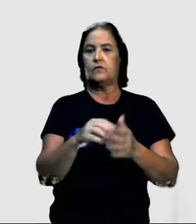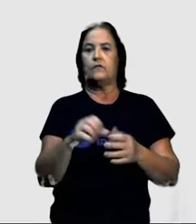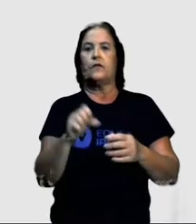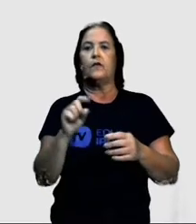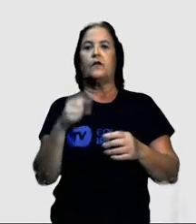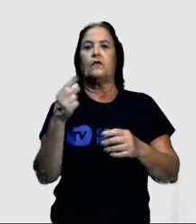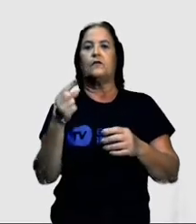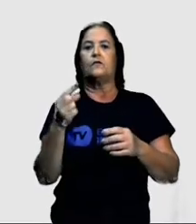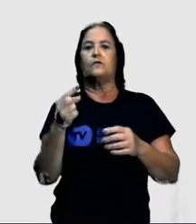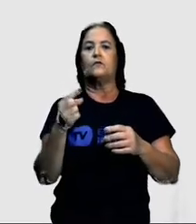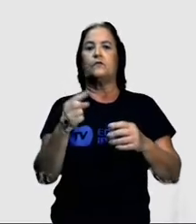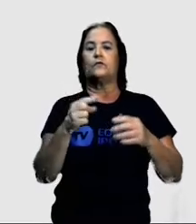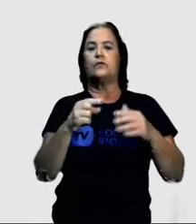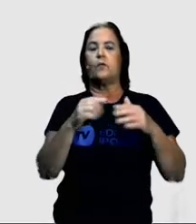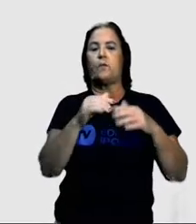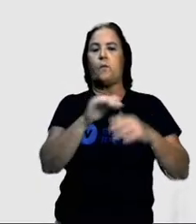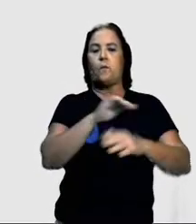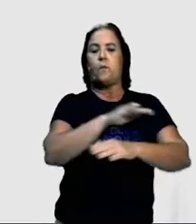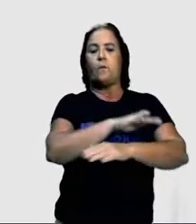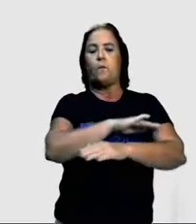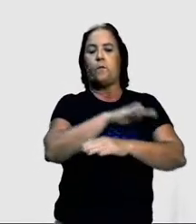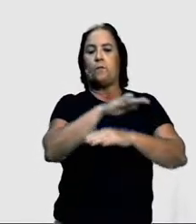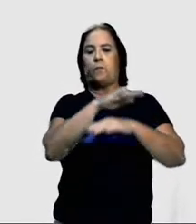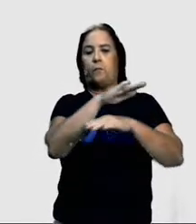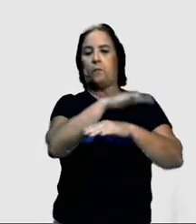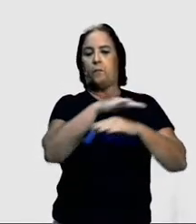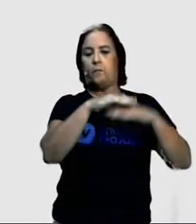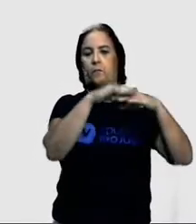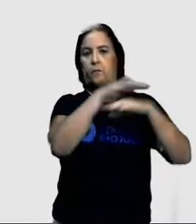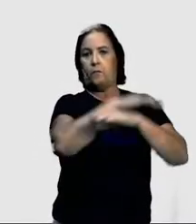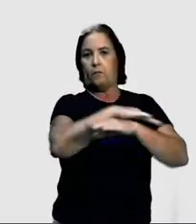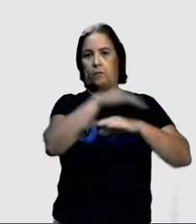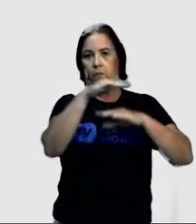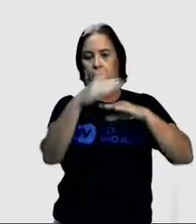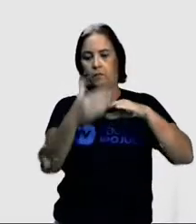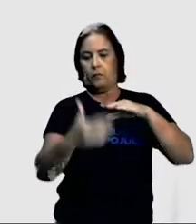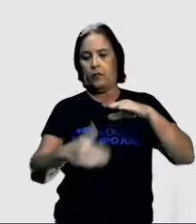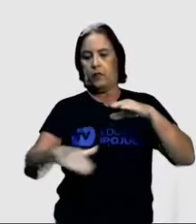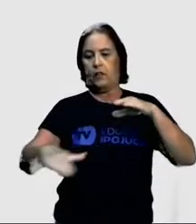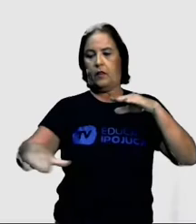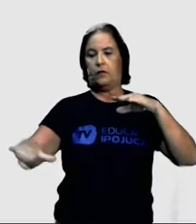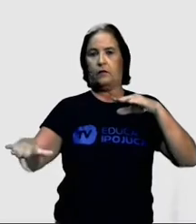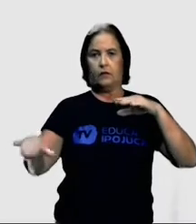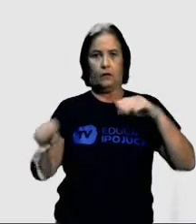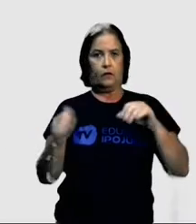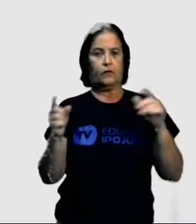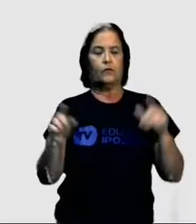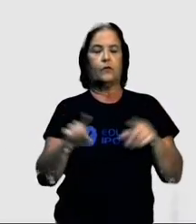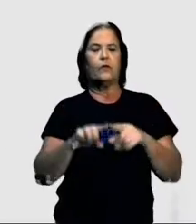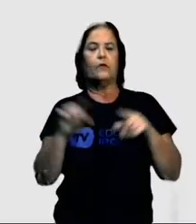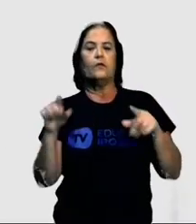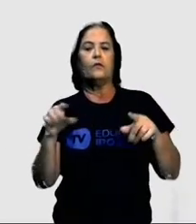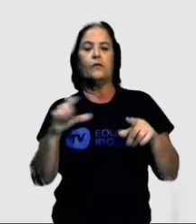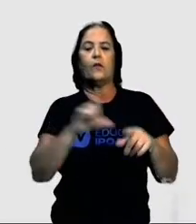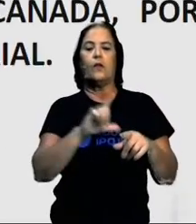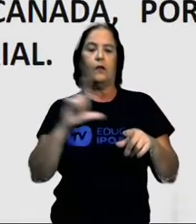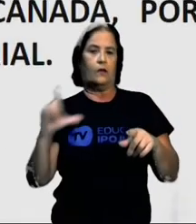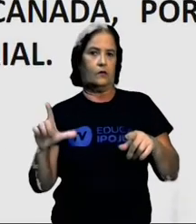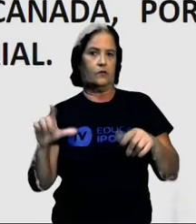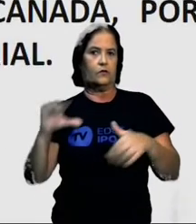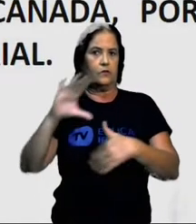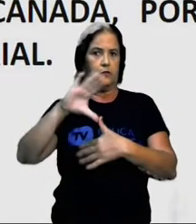os planaltos mais desgastados na parte leste do continente americano.